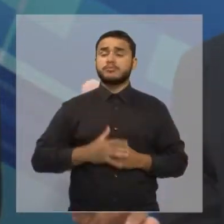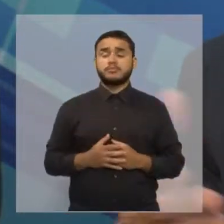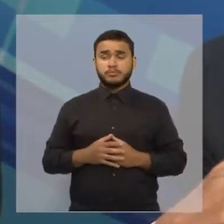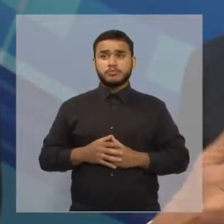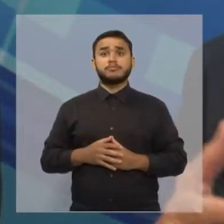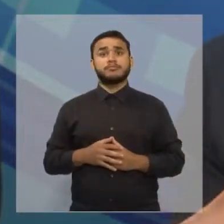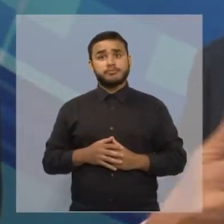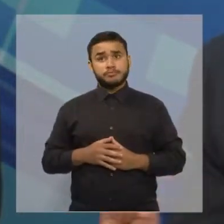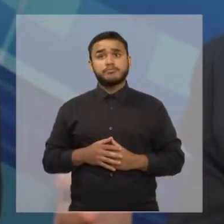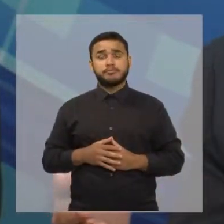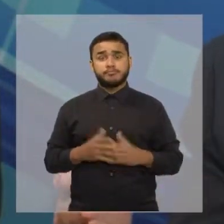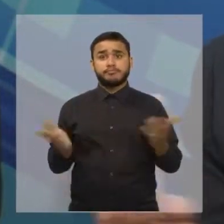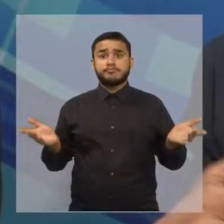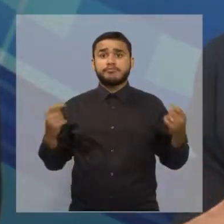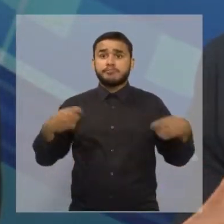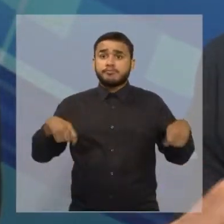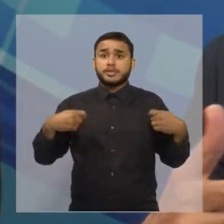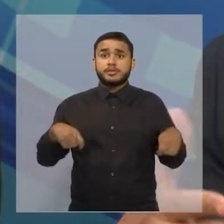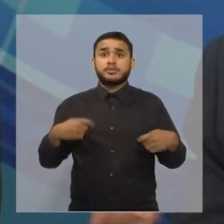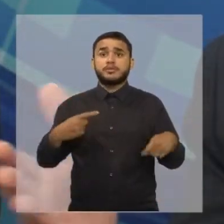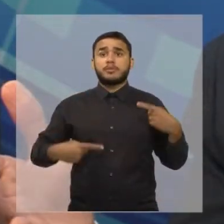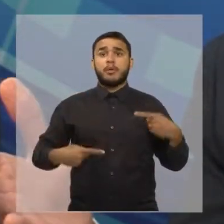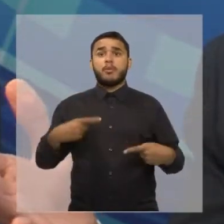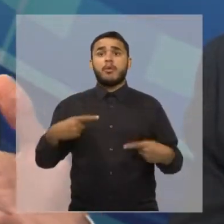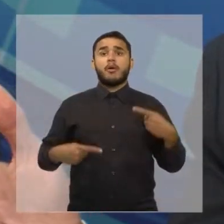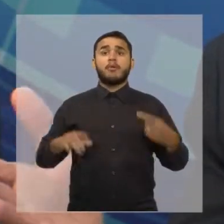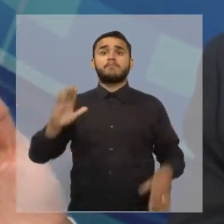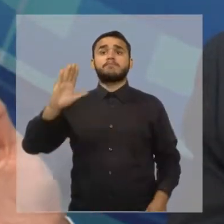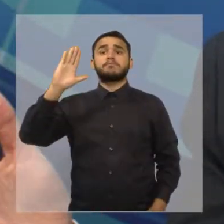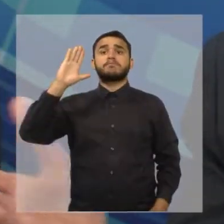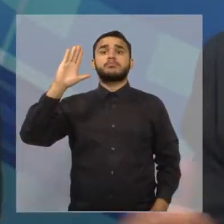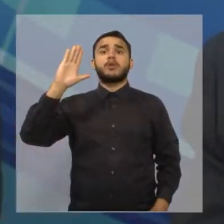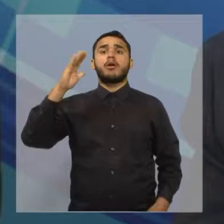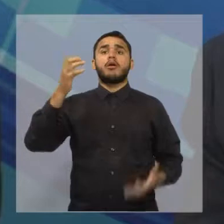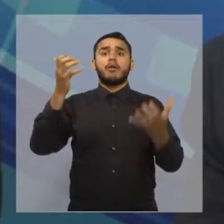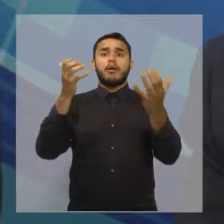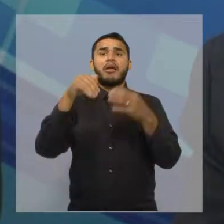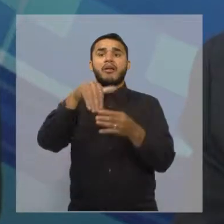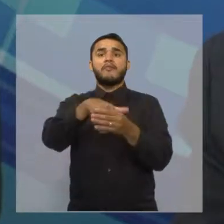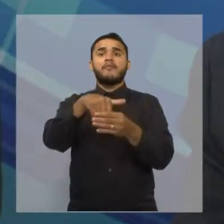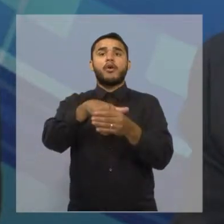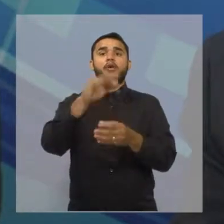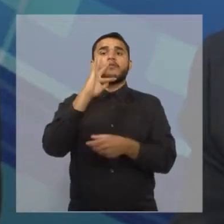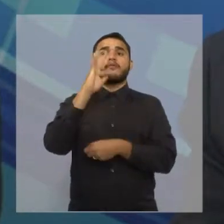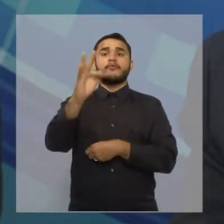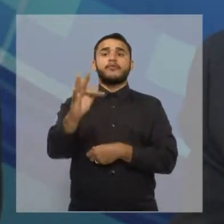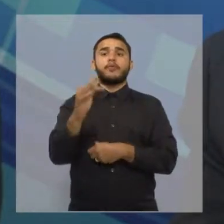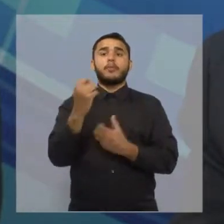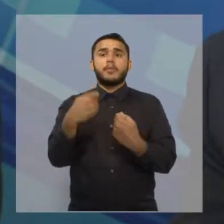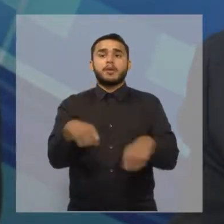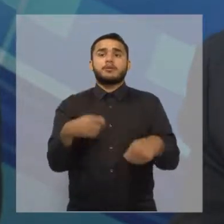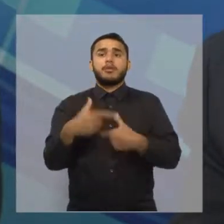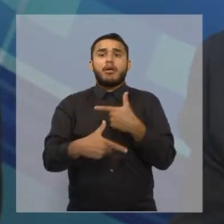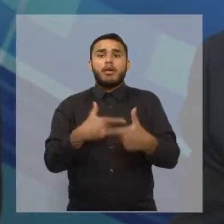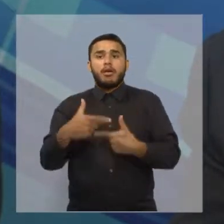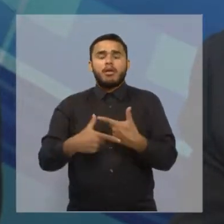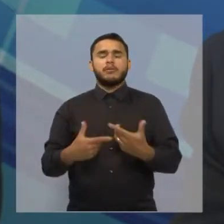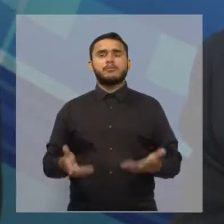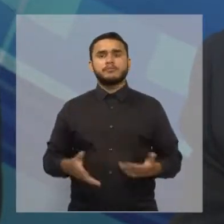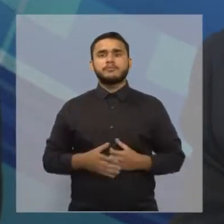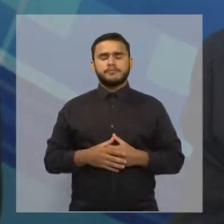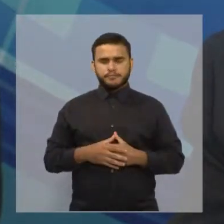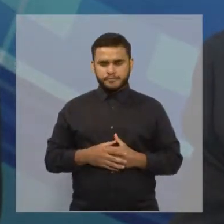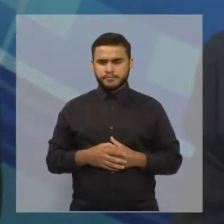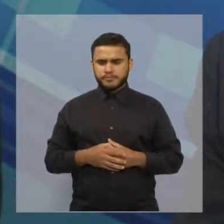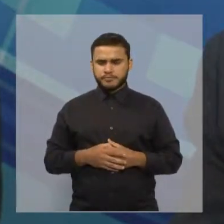Além do fato de que político precisa de voto e quem precisa de voto precisa mostrar o que está fazendo. Né? Agora, eu penso